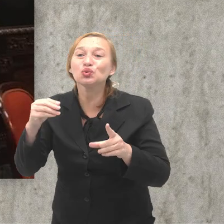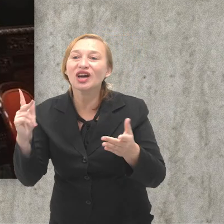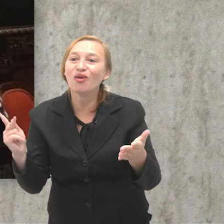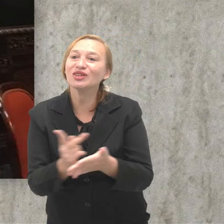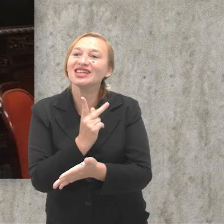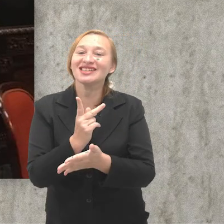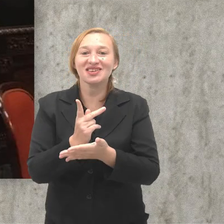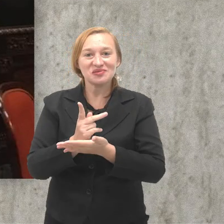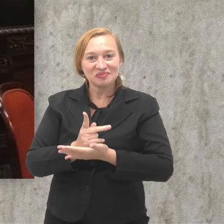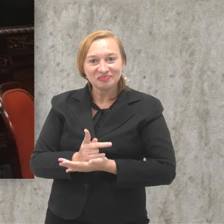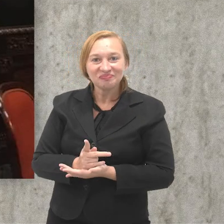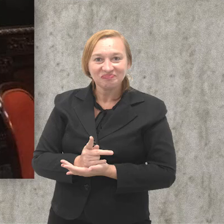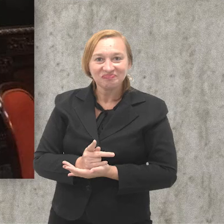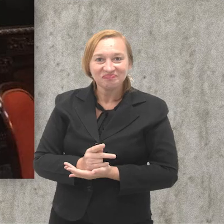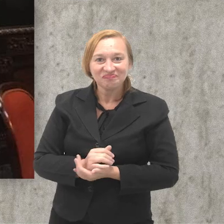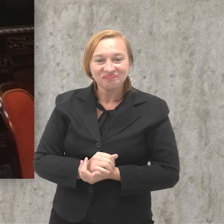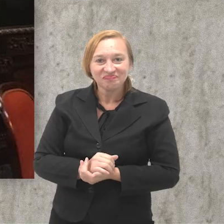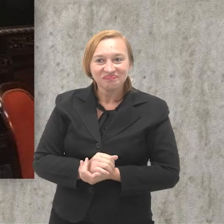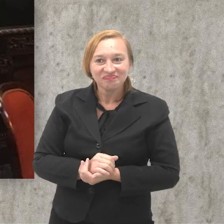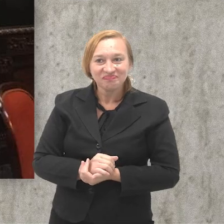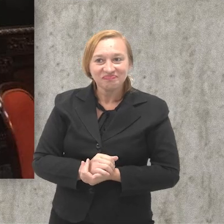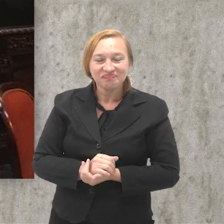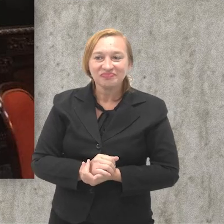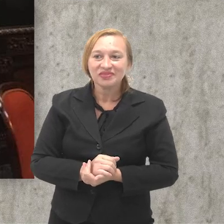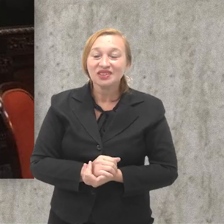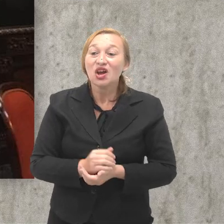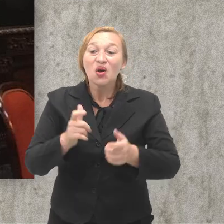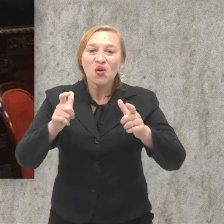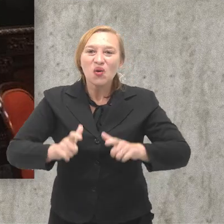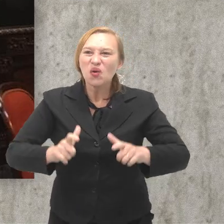nosso trabalho, mas de tudo que aconteceu aqui.